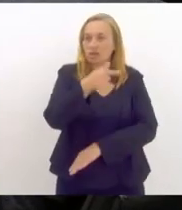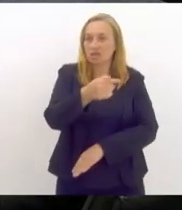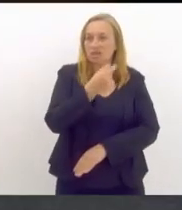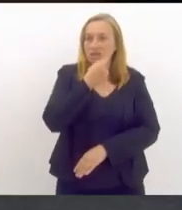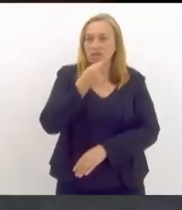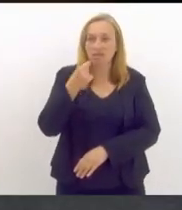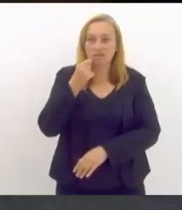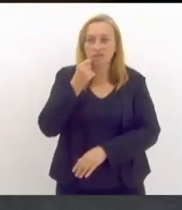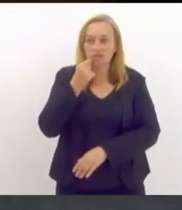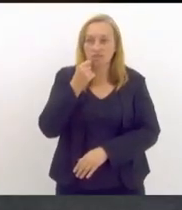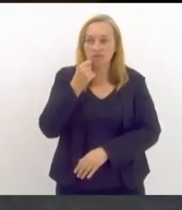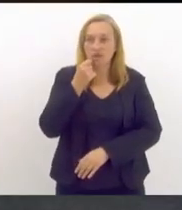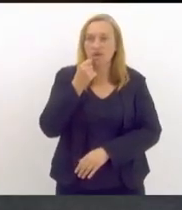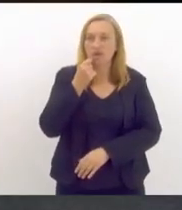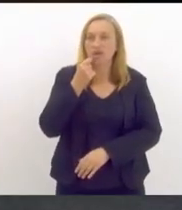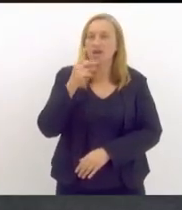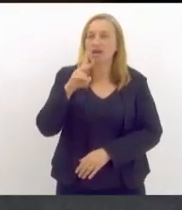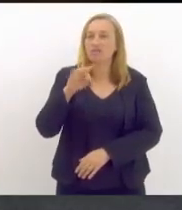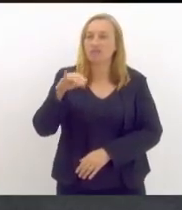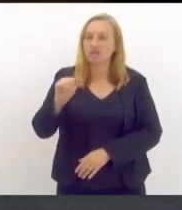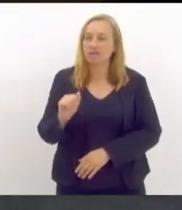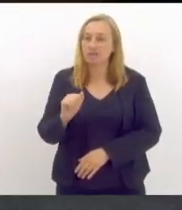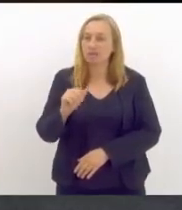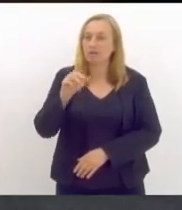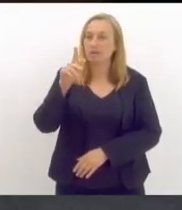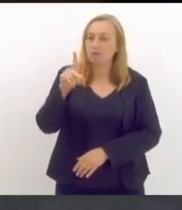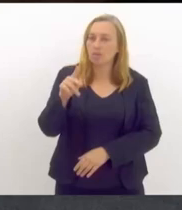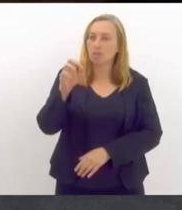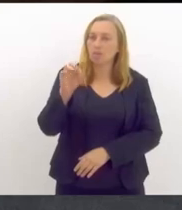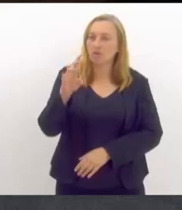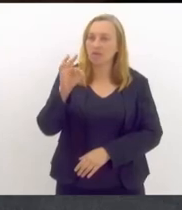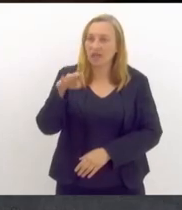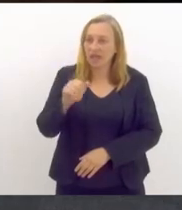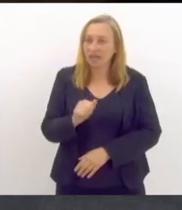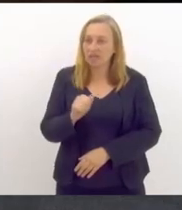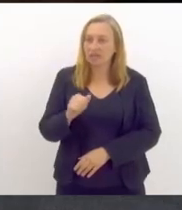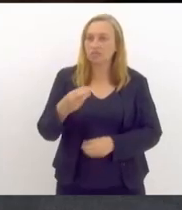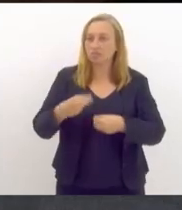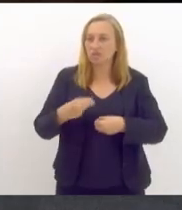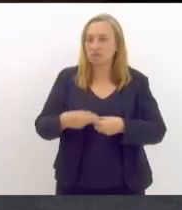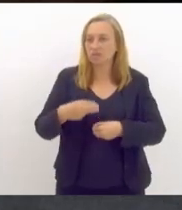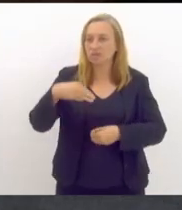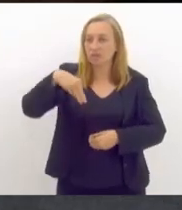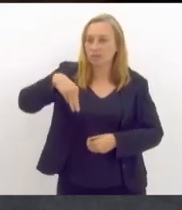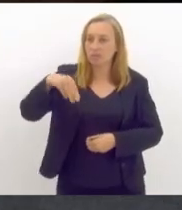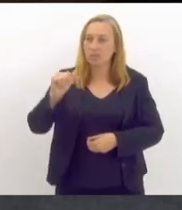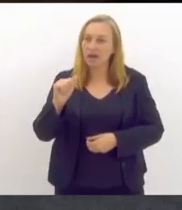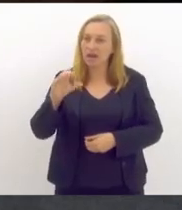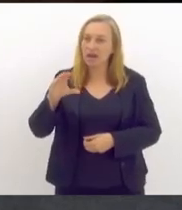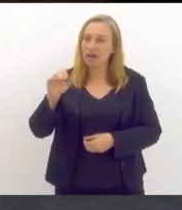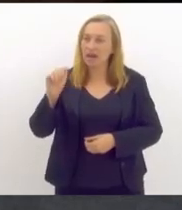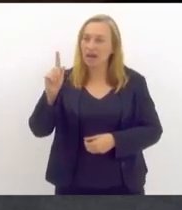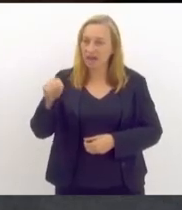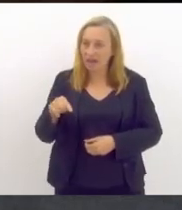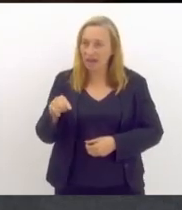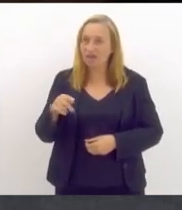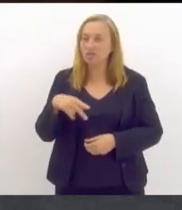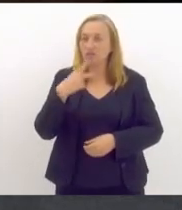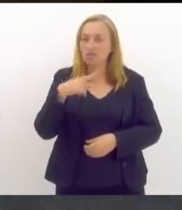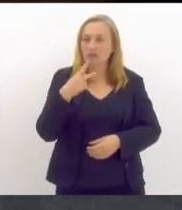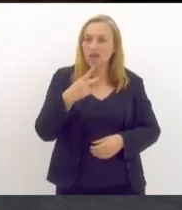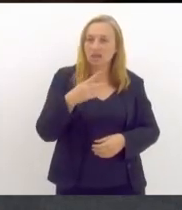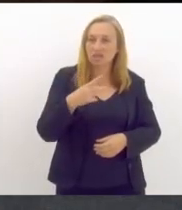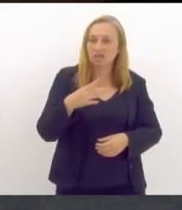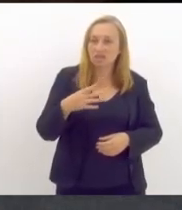com Avenida Portela no município de Macaé o que nós estamos tratando aqui é a questão da revitalização do resgate da